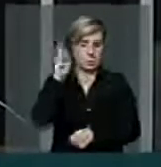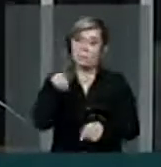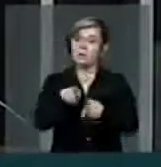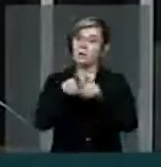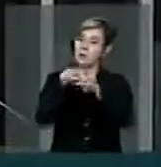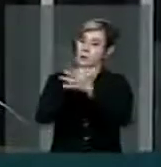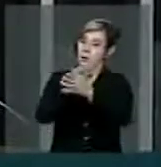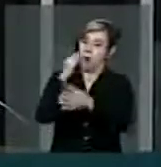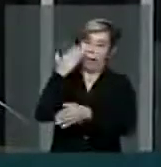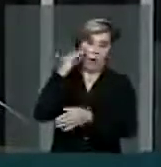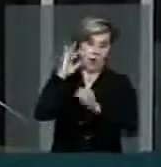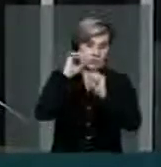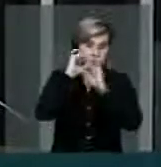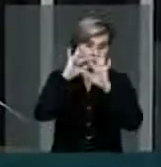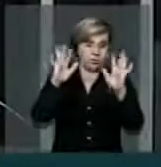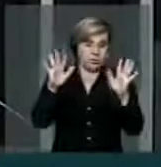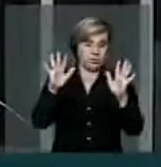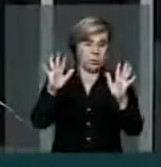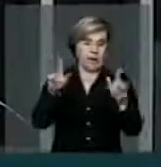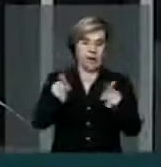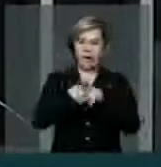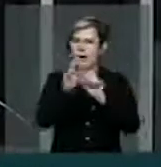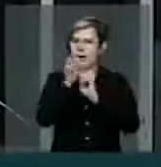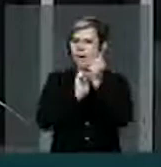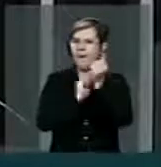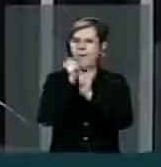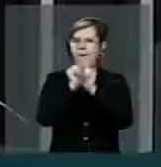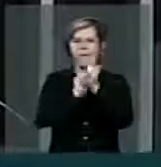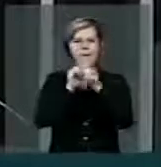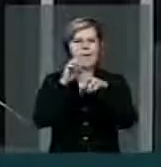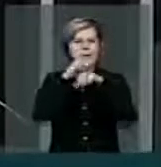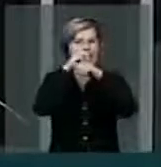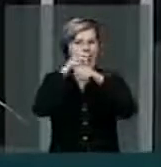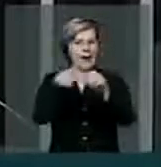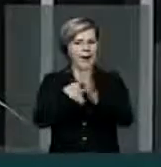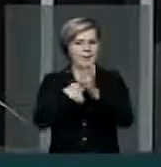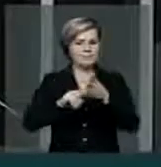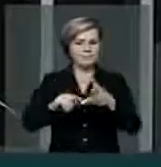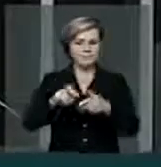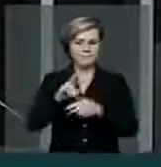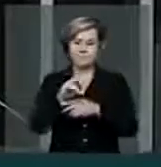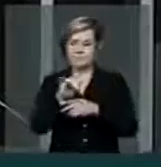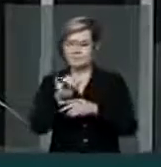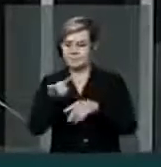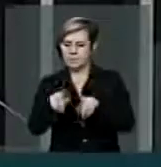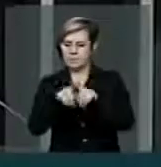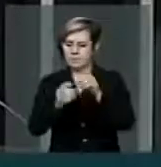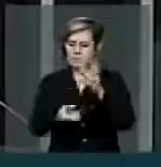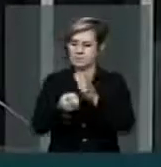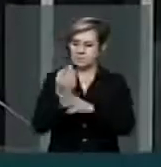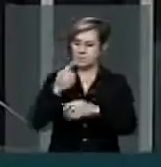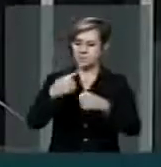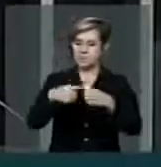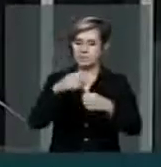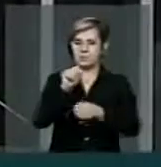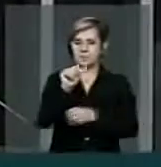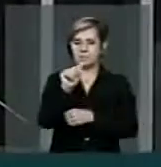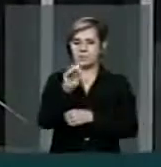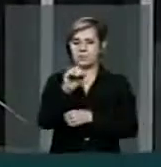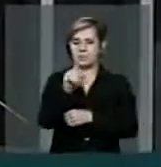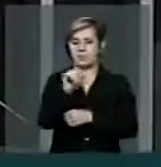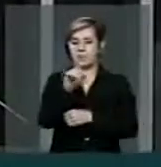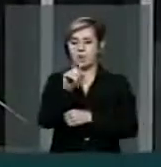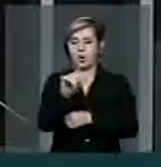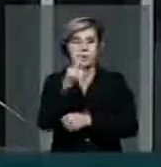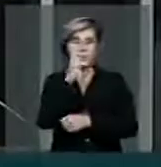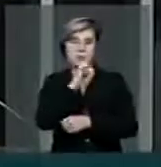ideia, nem a fábrica de roletes de transportadores que seria instalada em São Luís virou realidade.